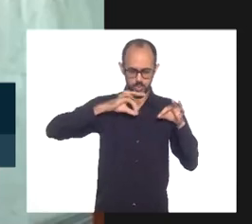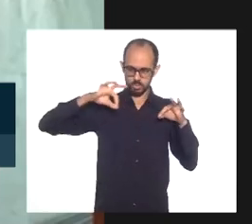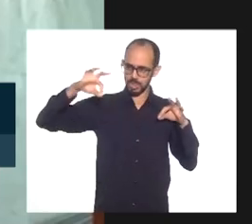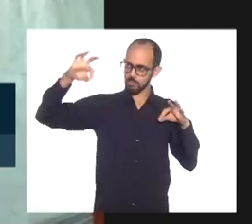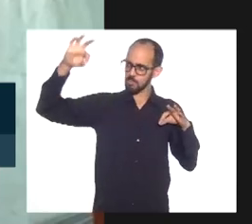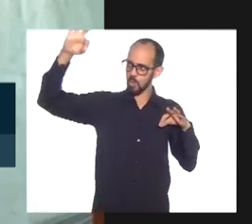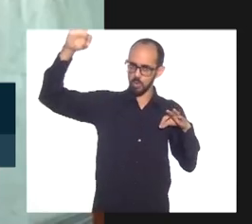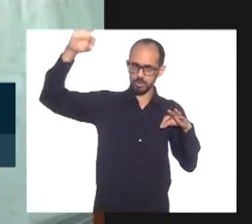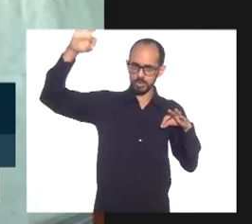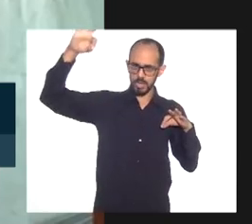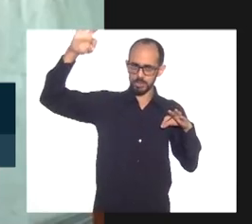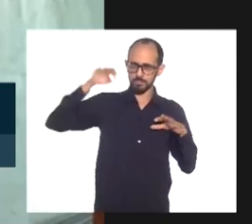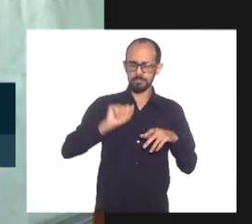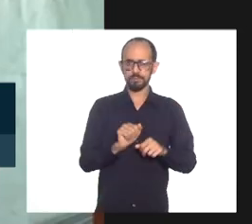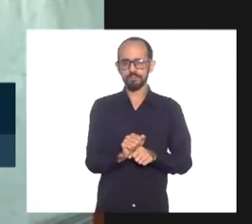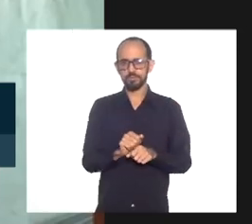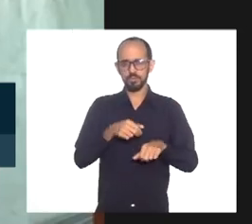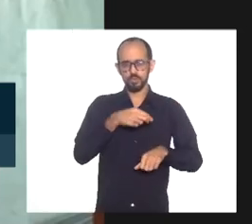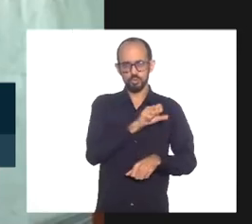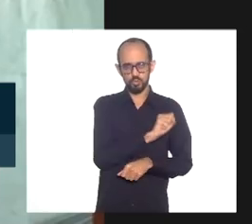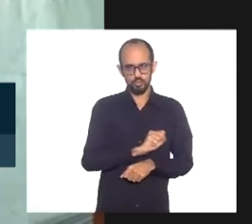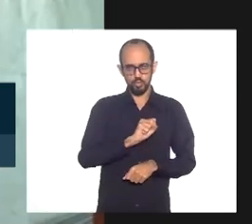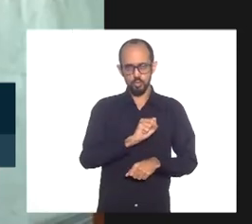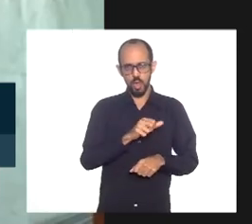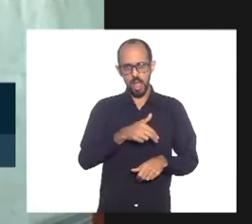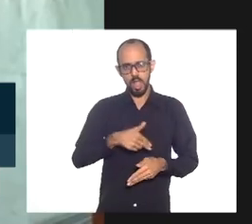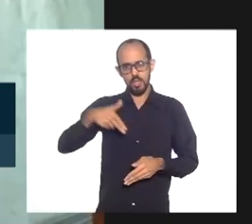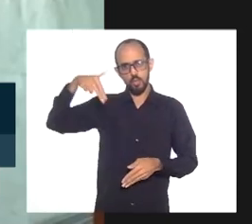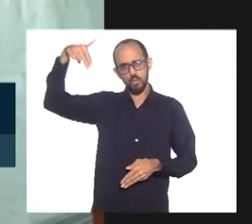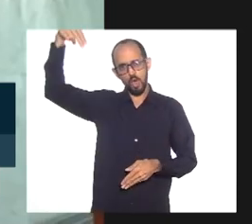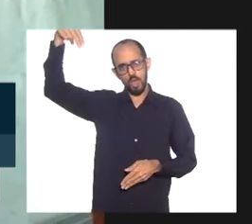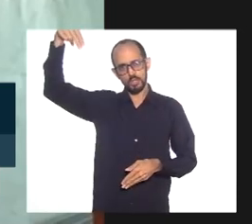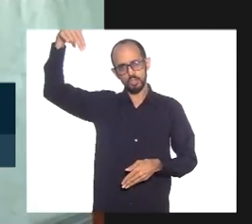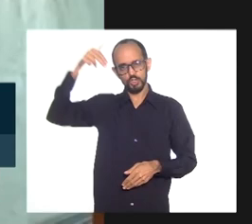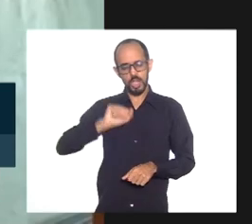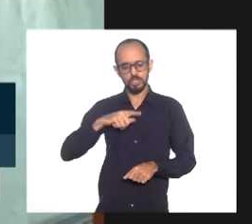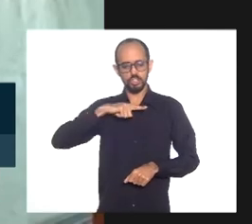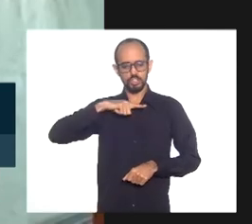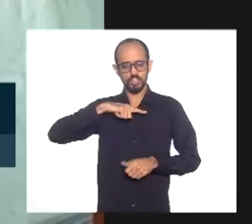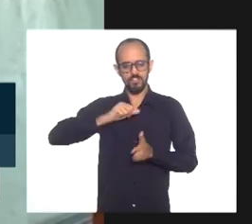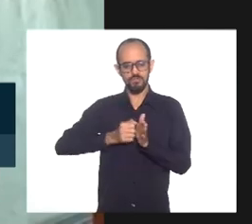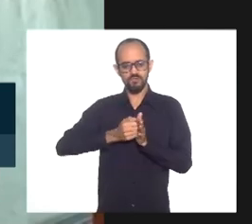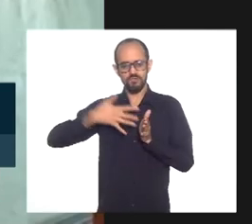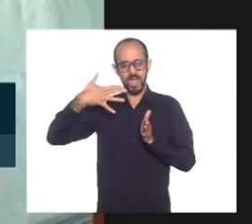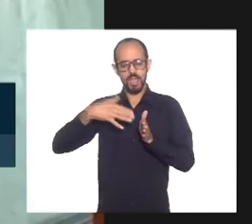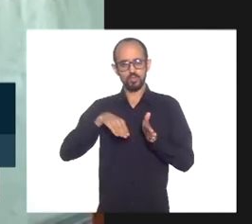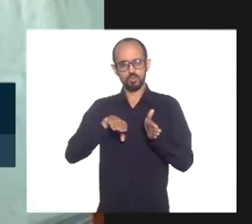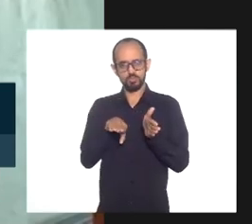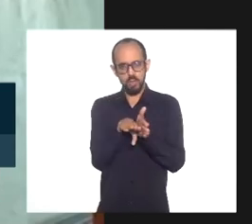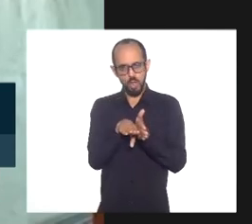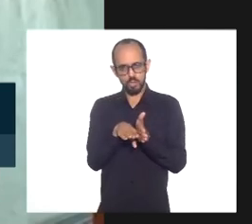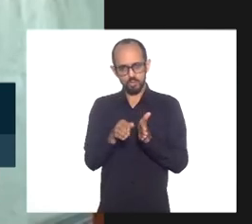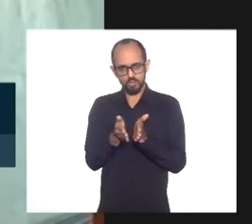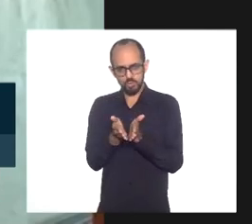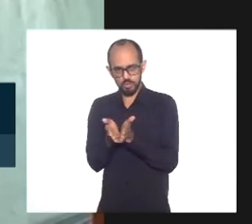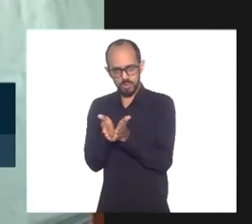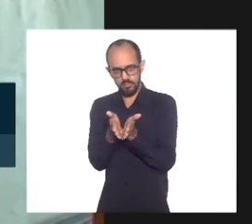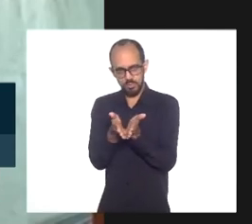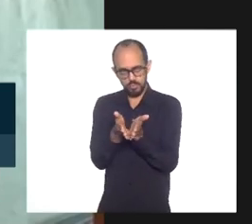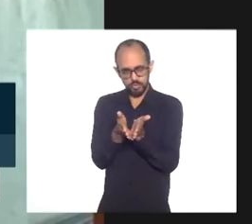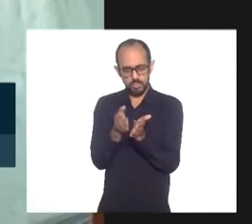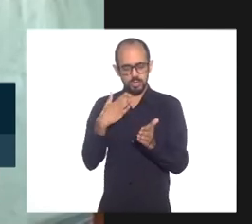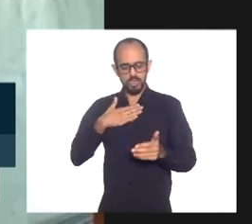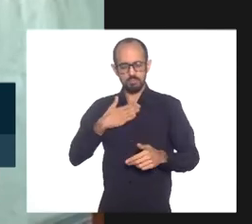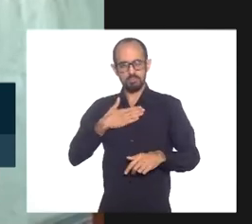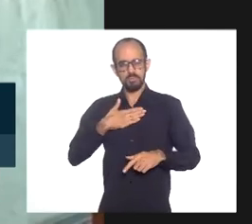ponta, nós temos diversos portos, estaleiros, então isso me preocupou,